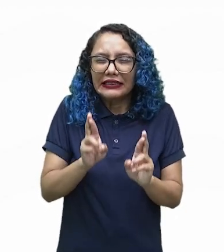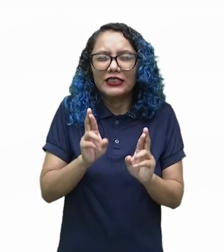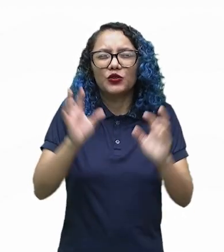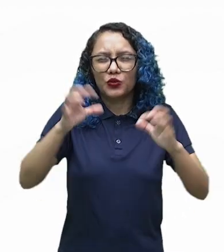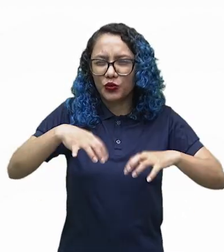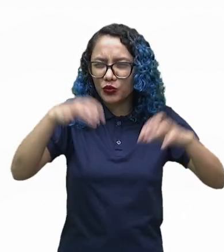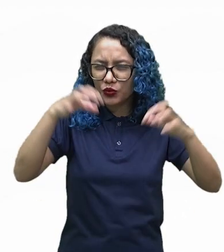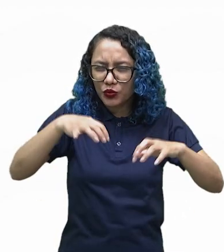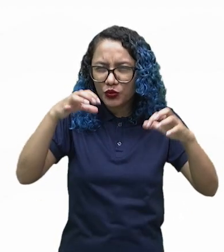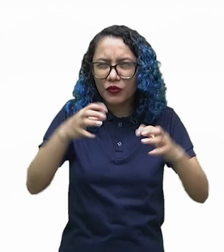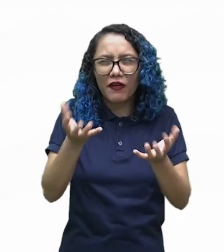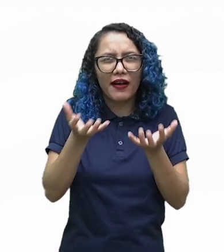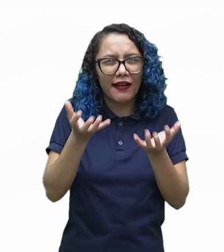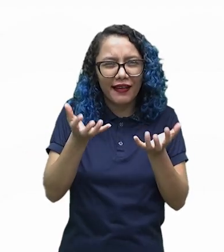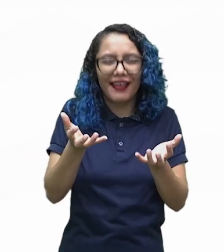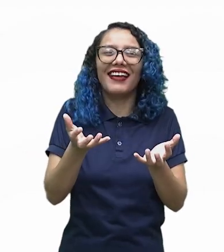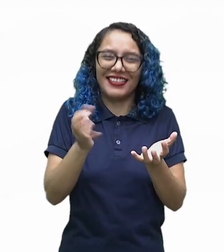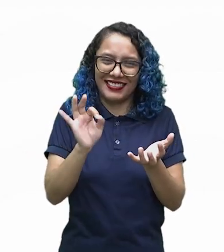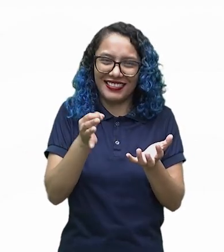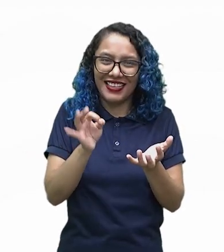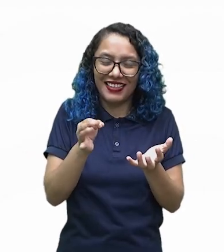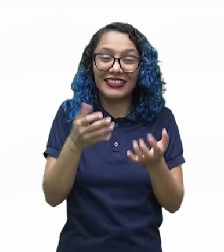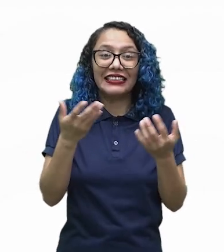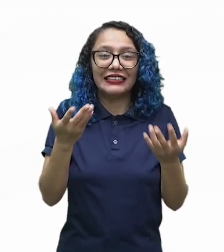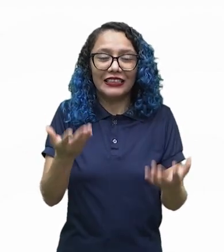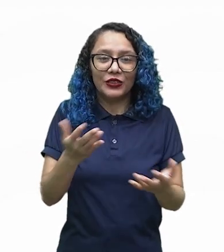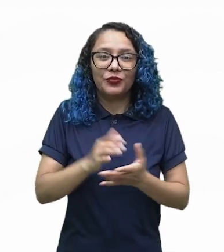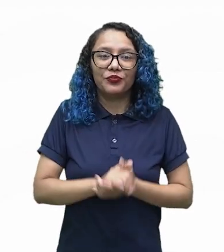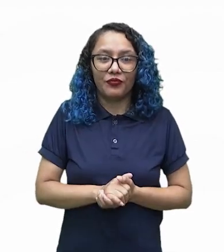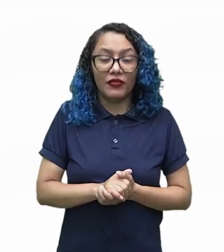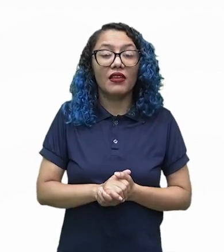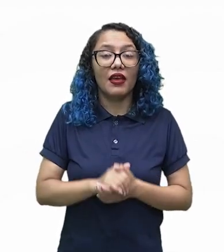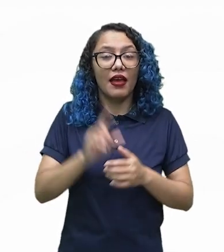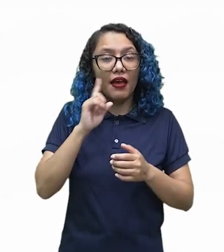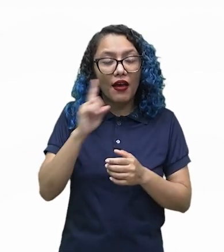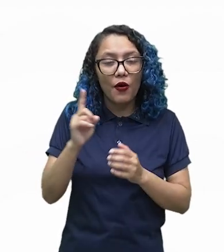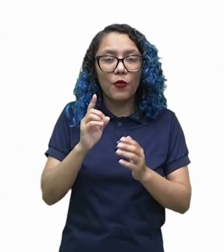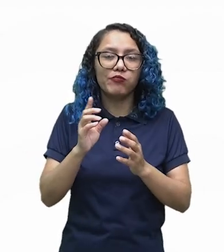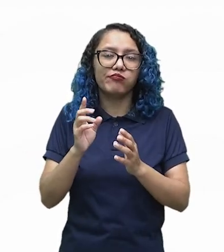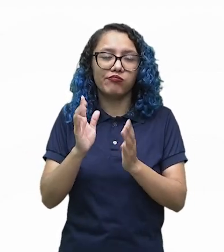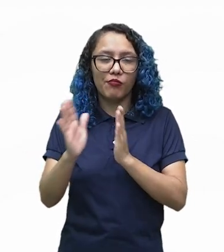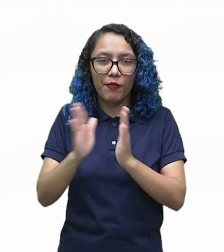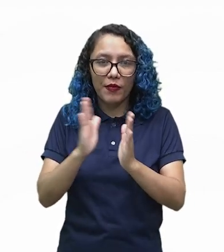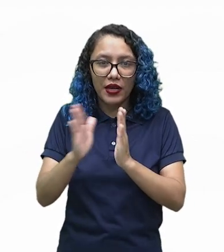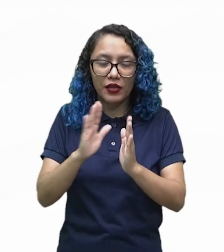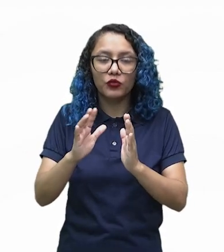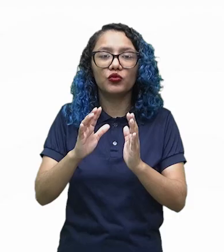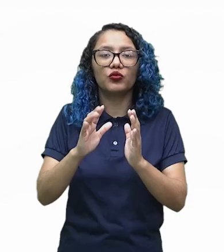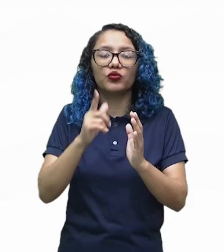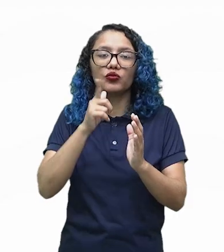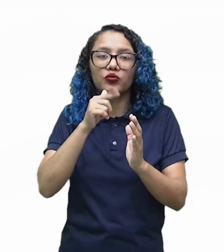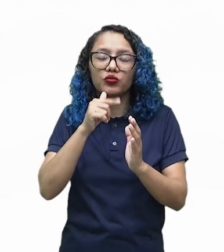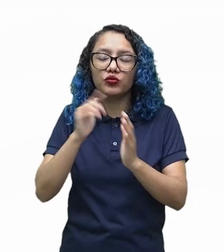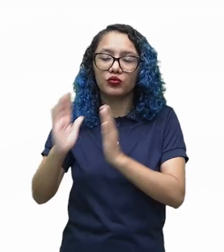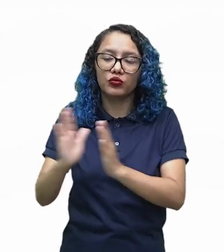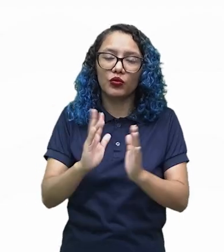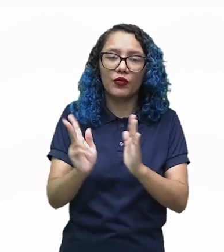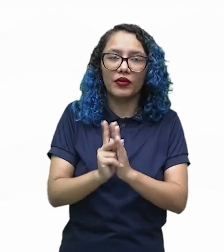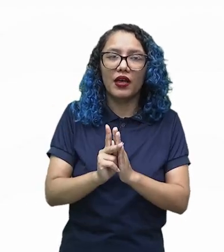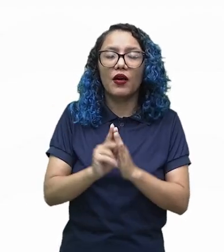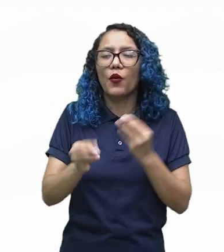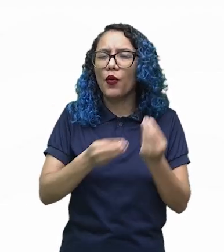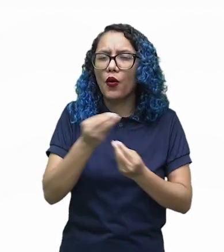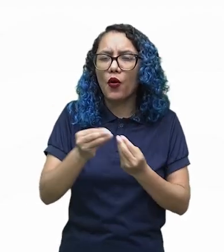espera-se muito pela chuva, né? Ela se dá dentro do ciclo da água a partir ali do processo, né,